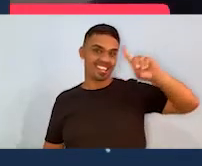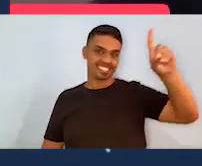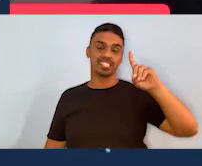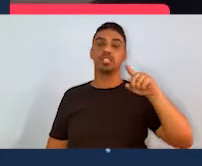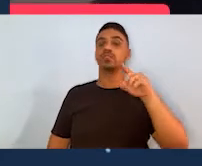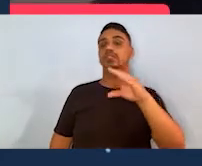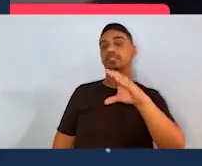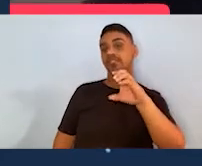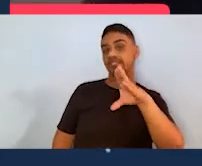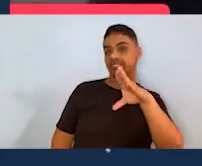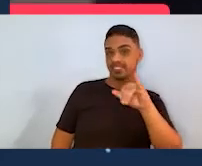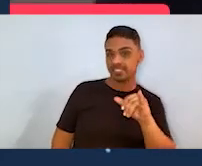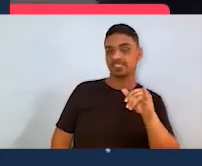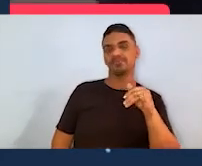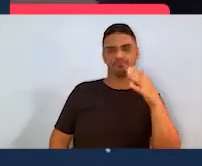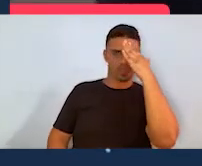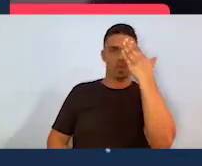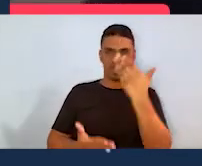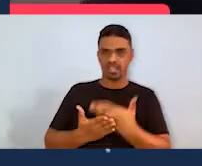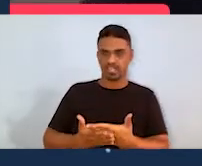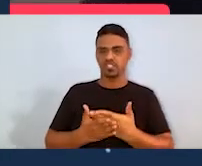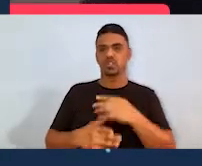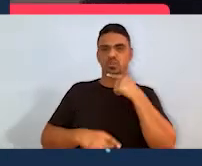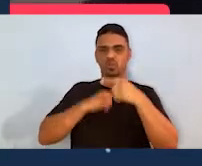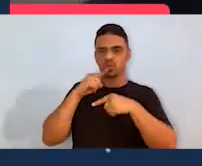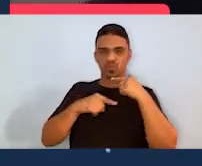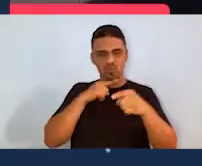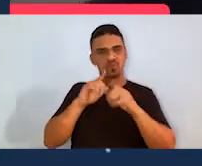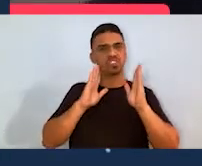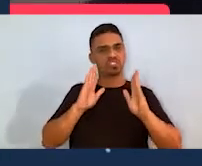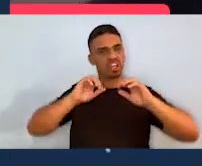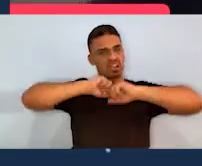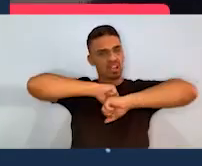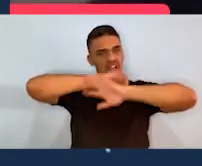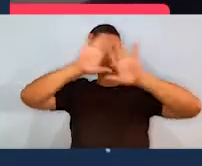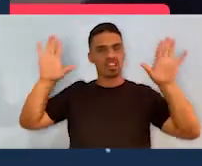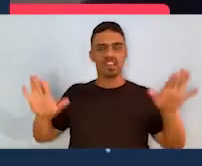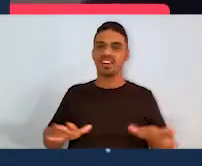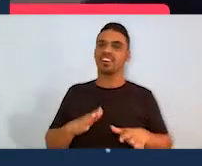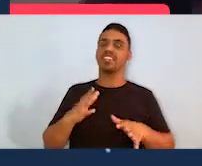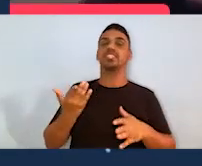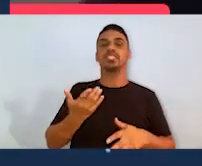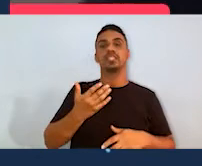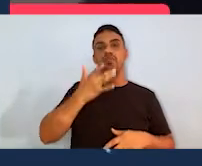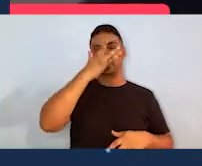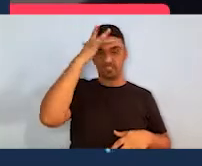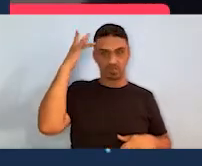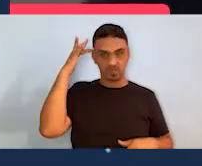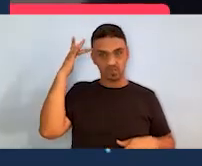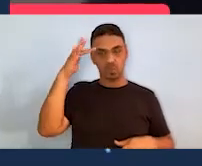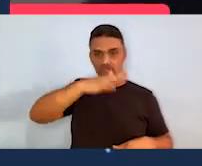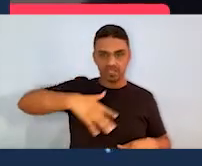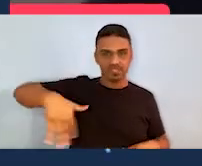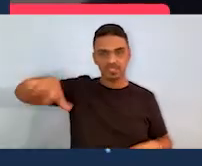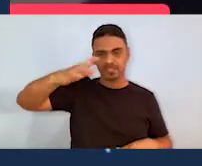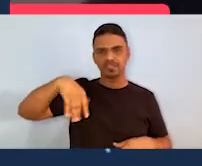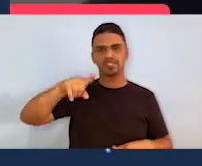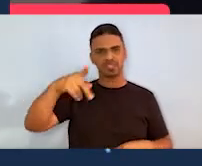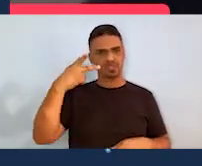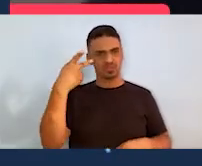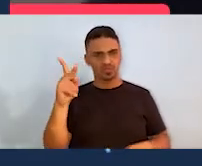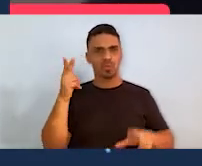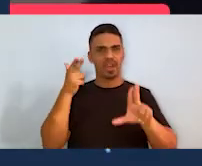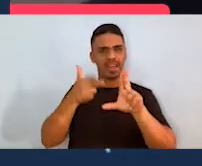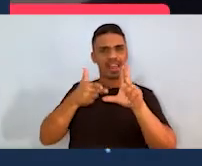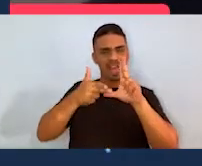Deus. Ceci, eu acredito que as dúvidas foram sanadas. Em nome de todo mundo que participou, olha, foi um